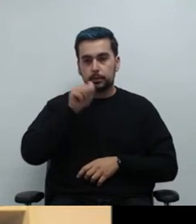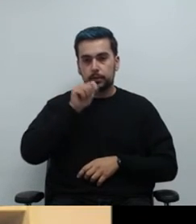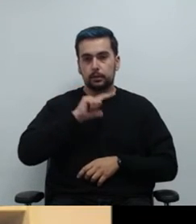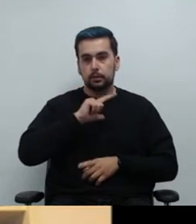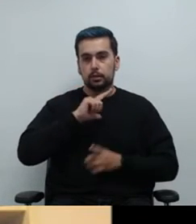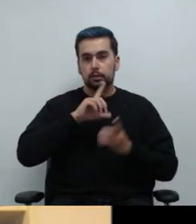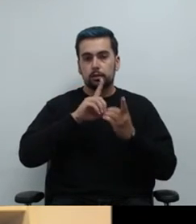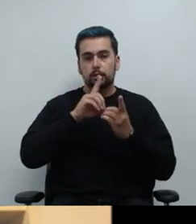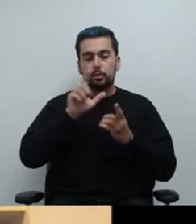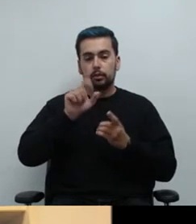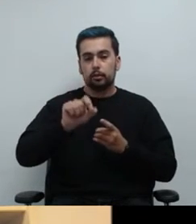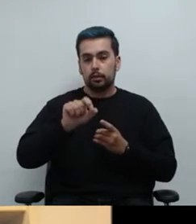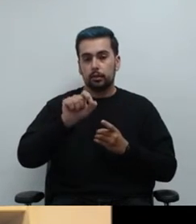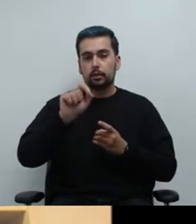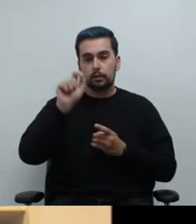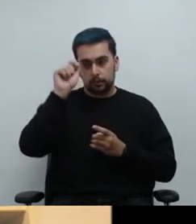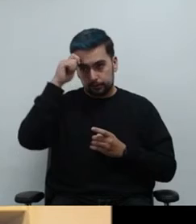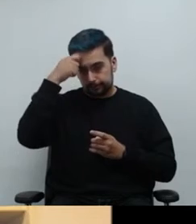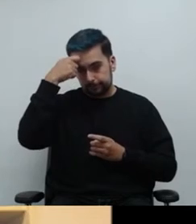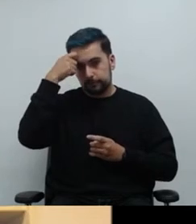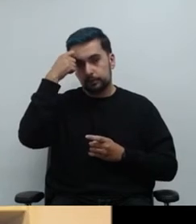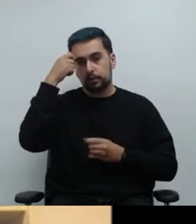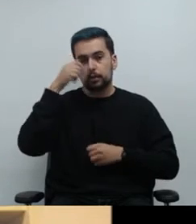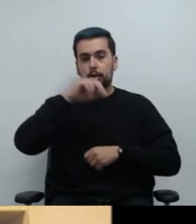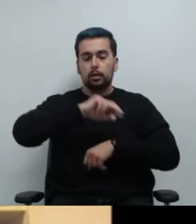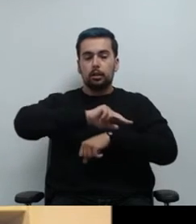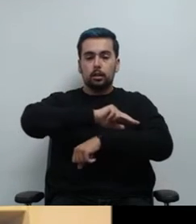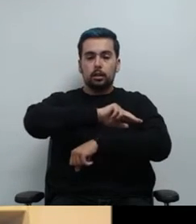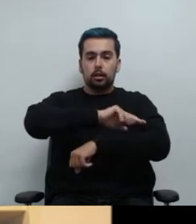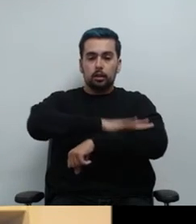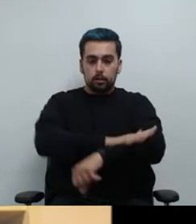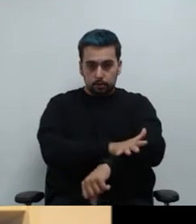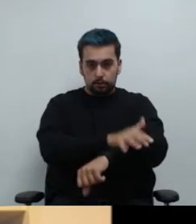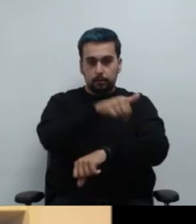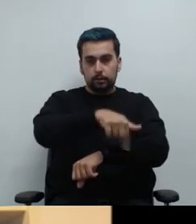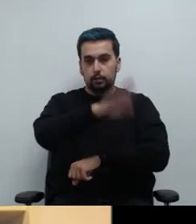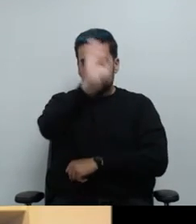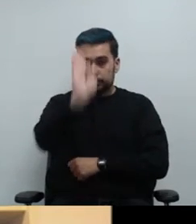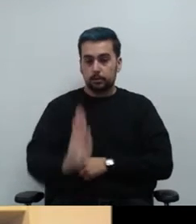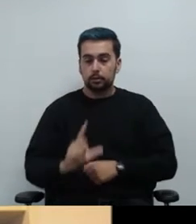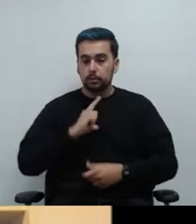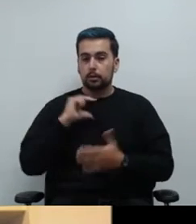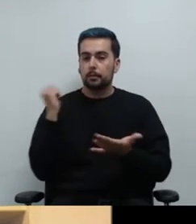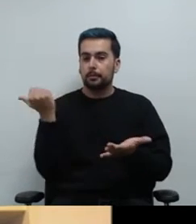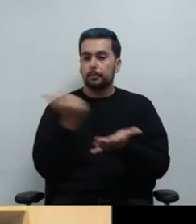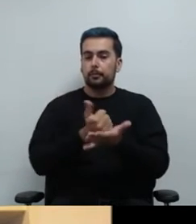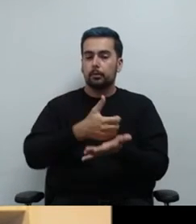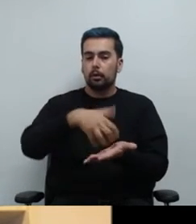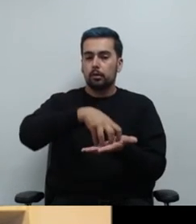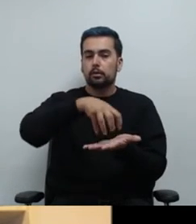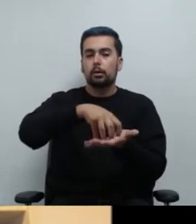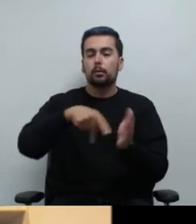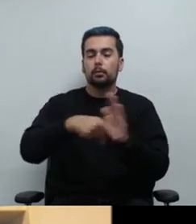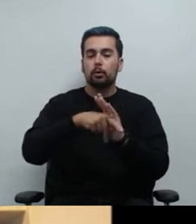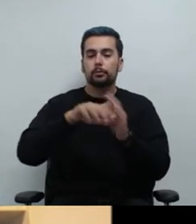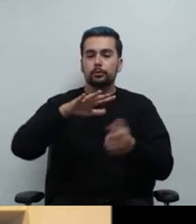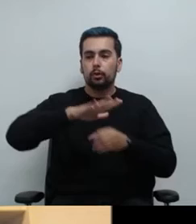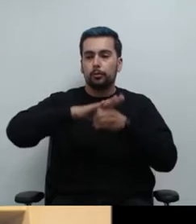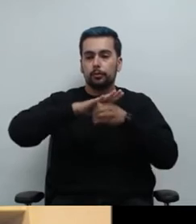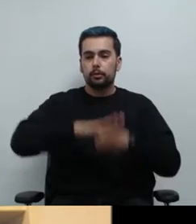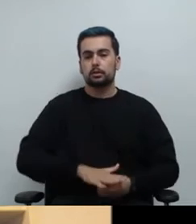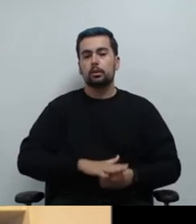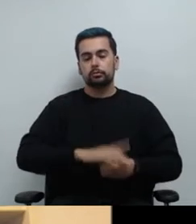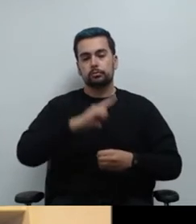atendidas são negras. O racismo no Brasil, ele opera como um marcador central de opressão, que se